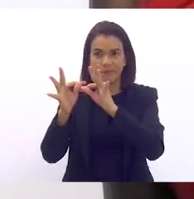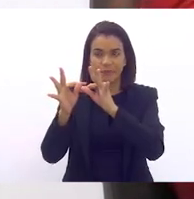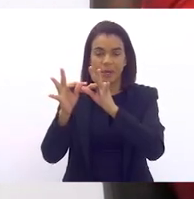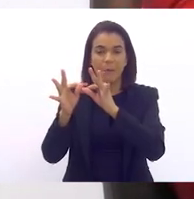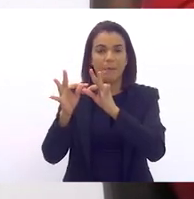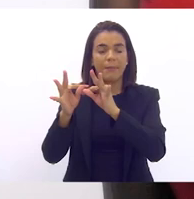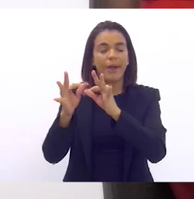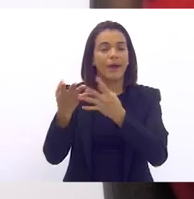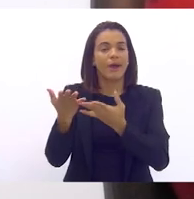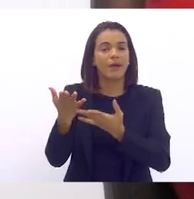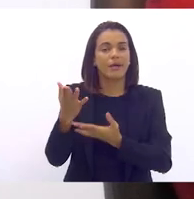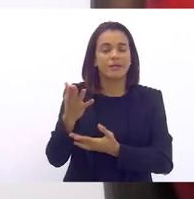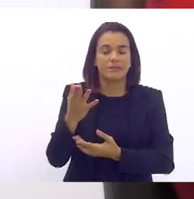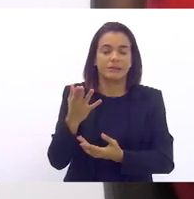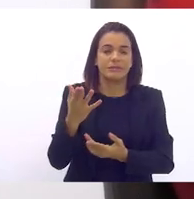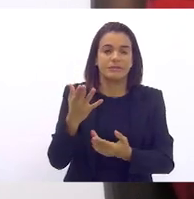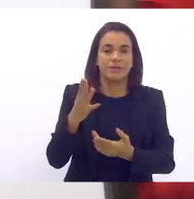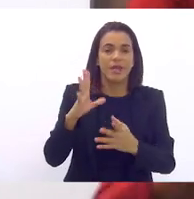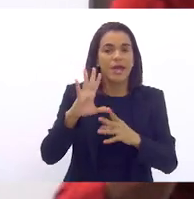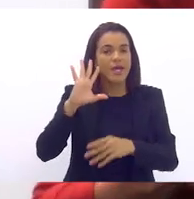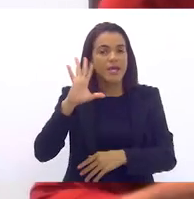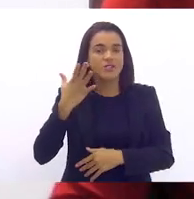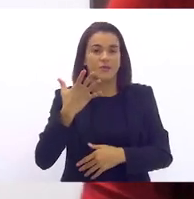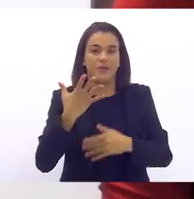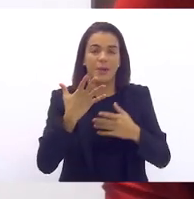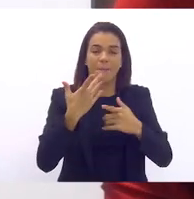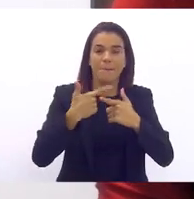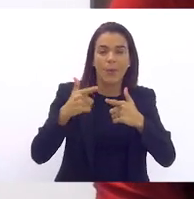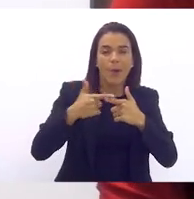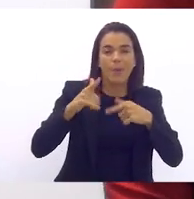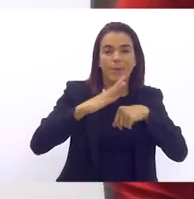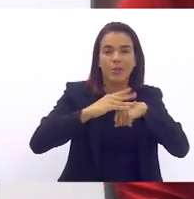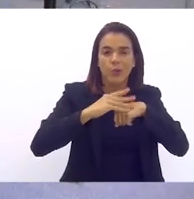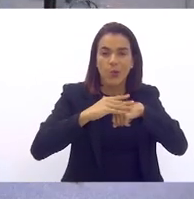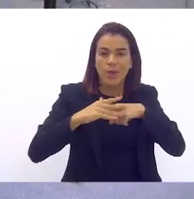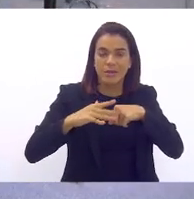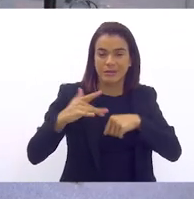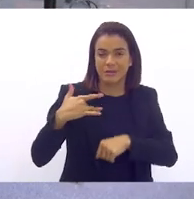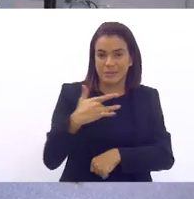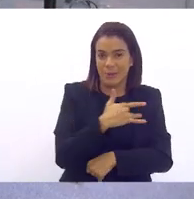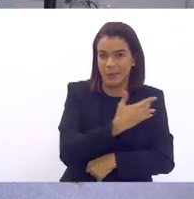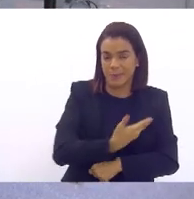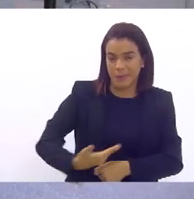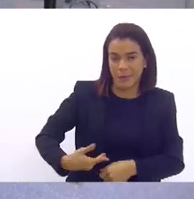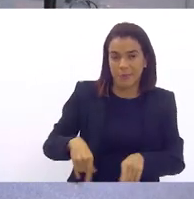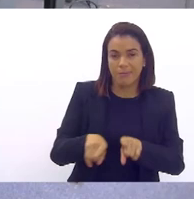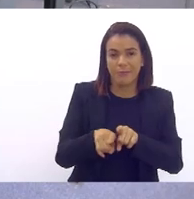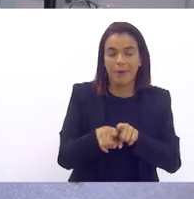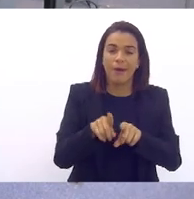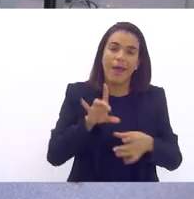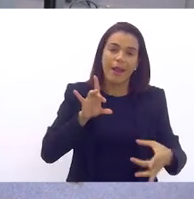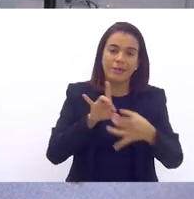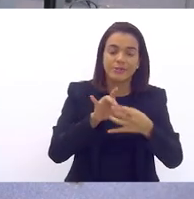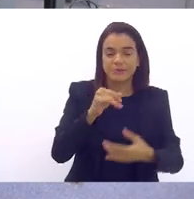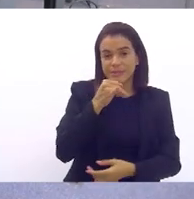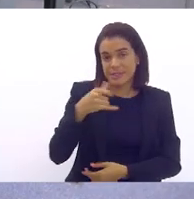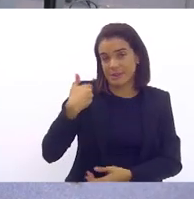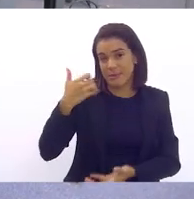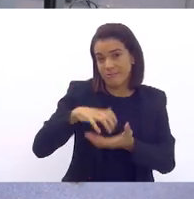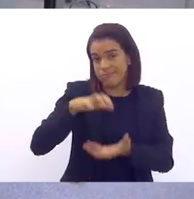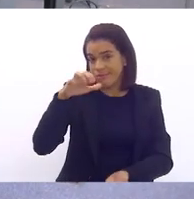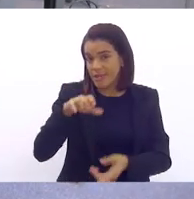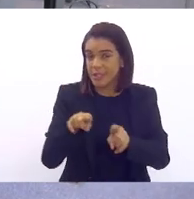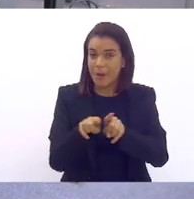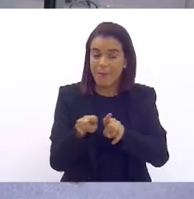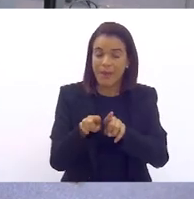eh novos de saúde como eu disse decorrente do envelhecimento mas também aqueles eh relacionados